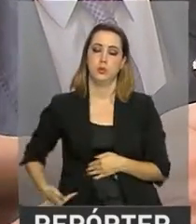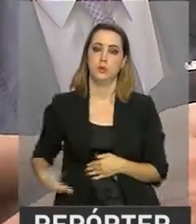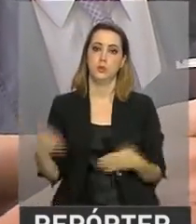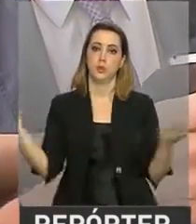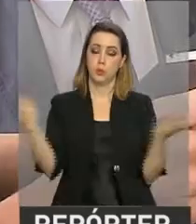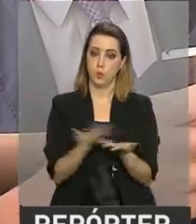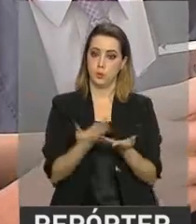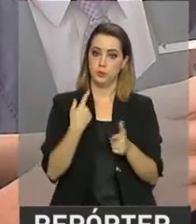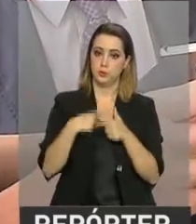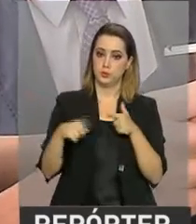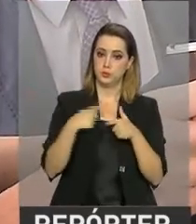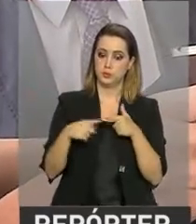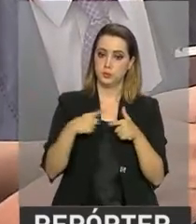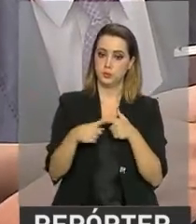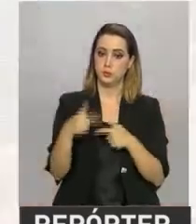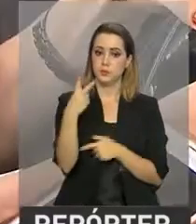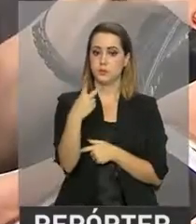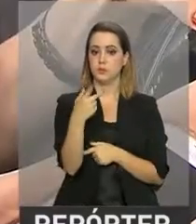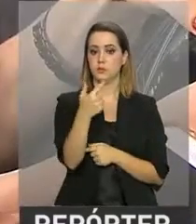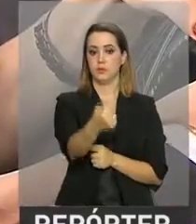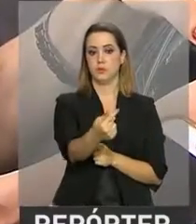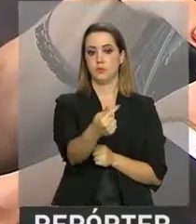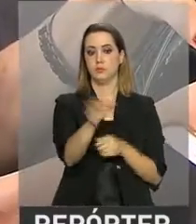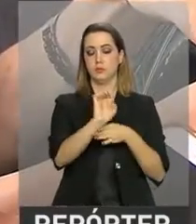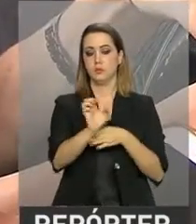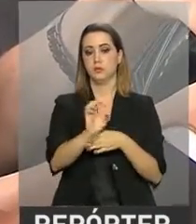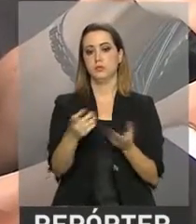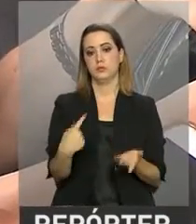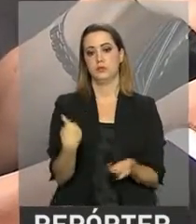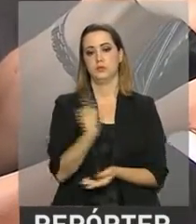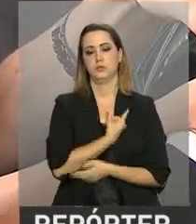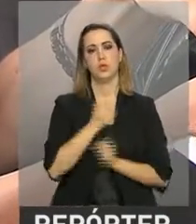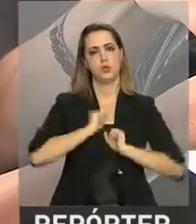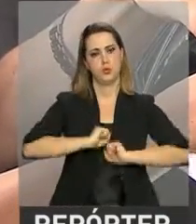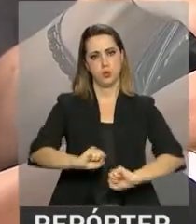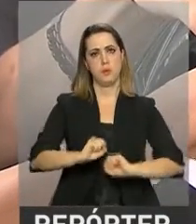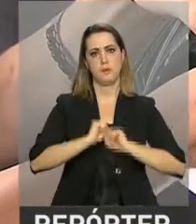problema, né, dos 27 estados. A gente pode